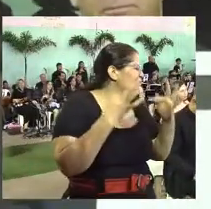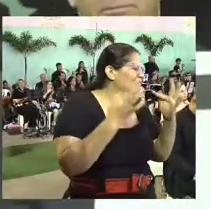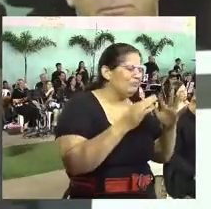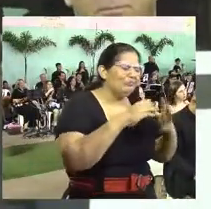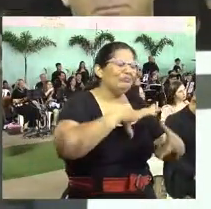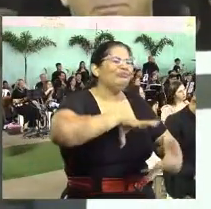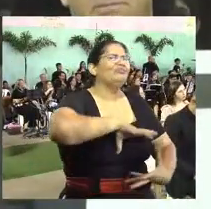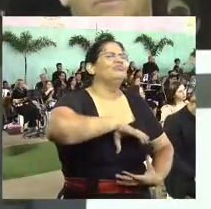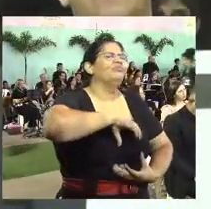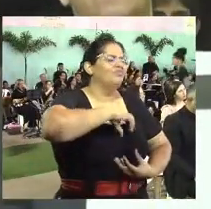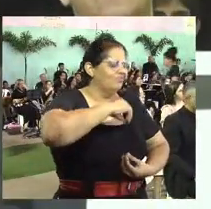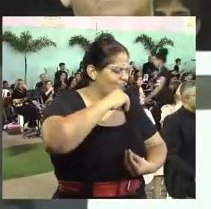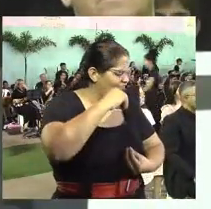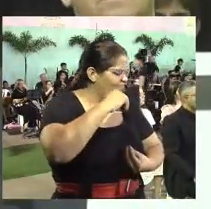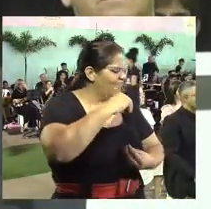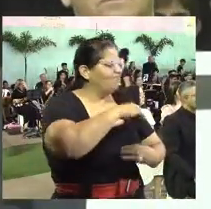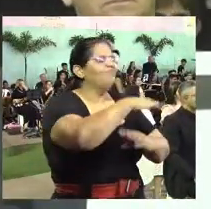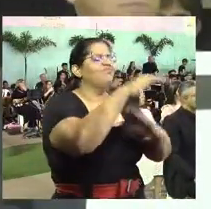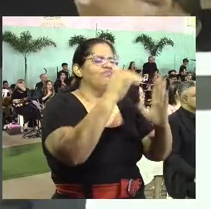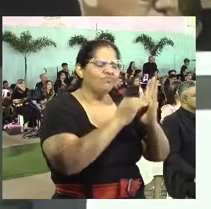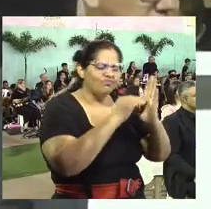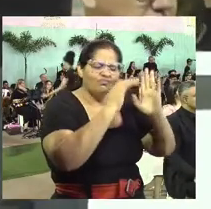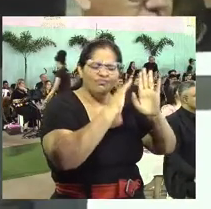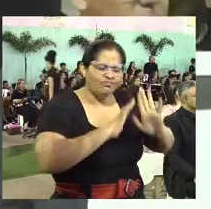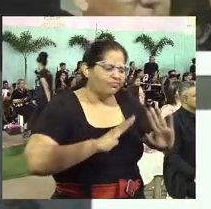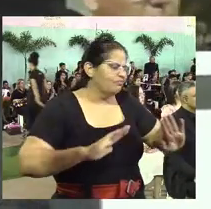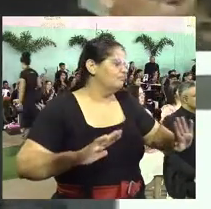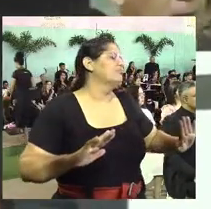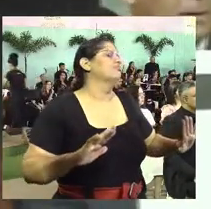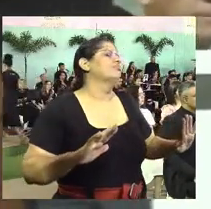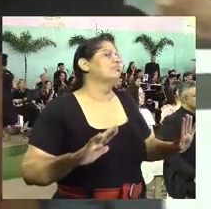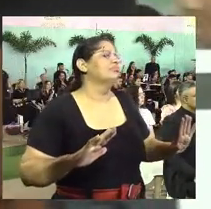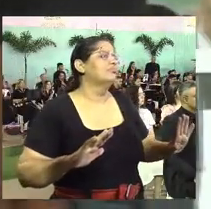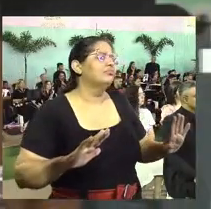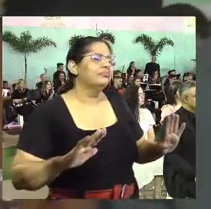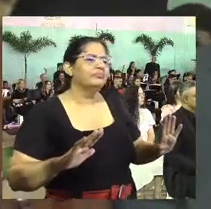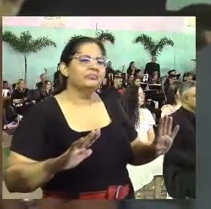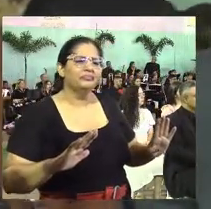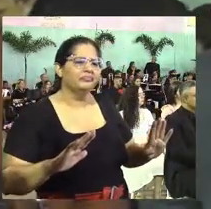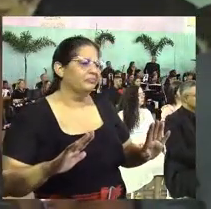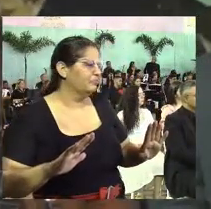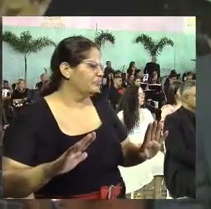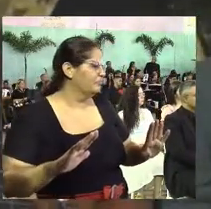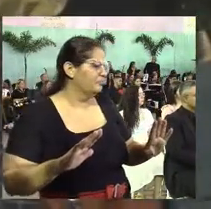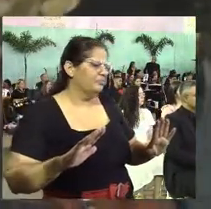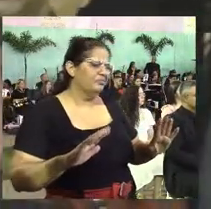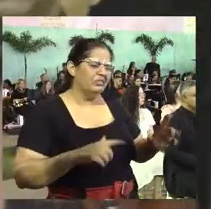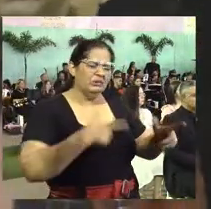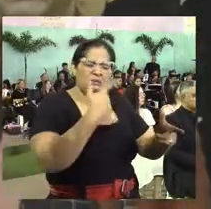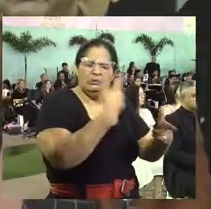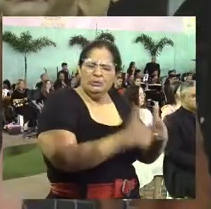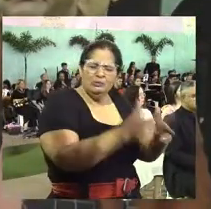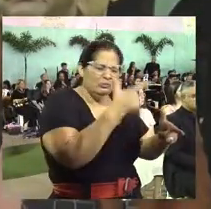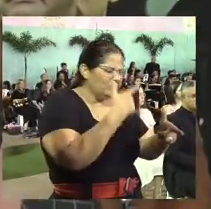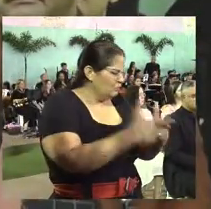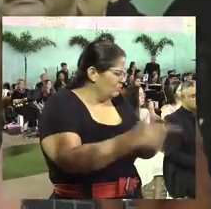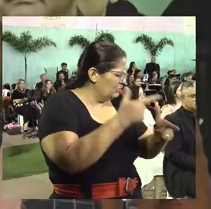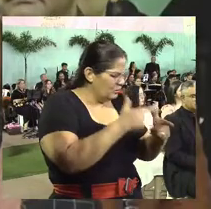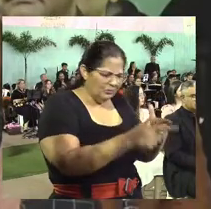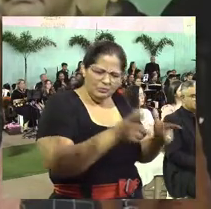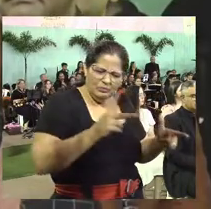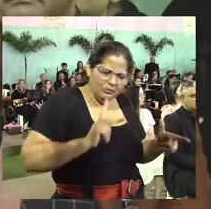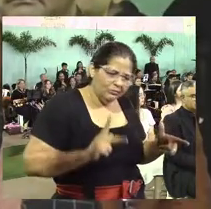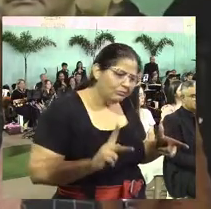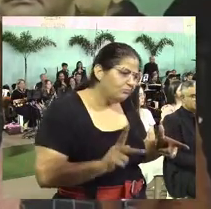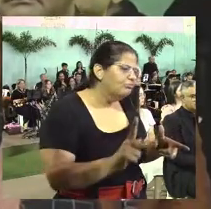alma vai passar não tem provação que dure para sempre